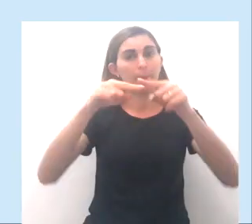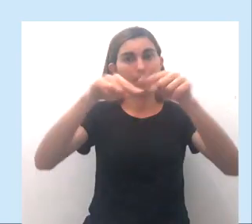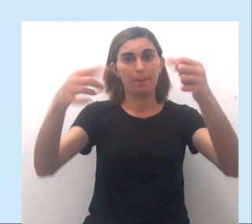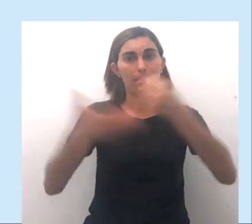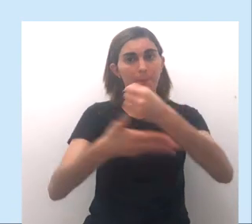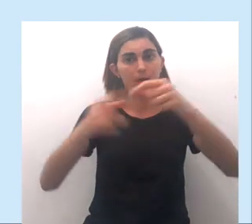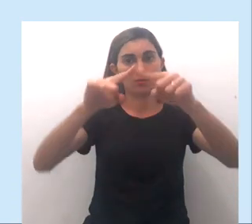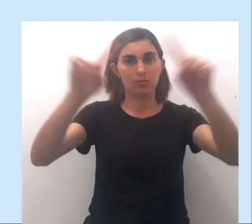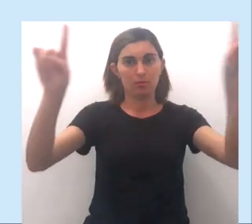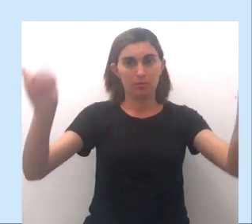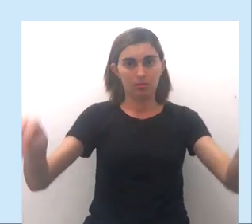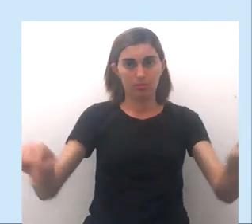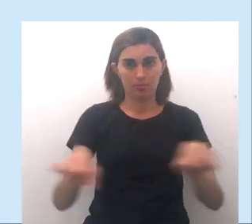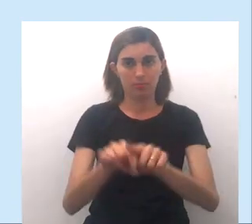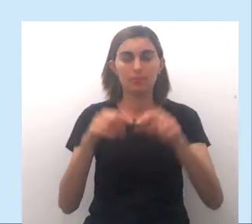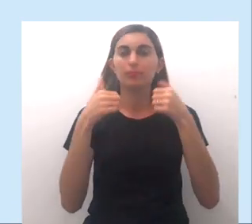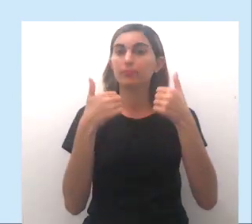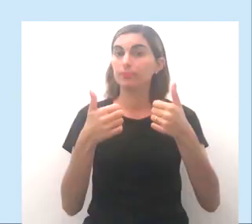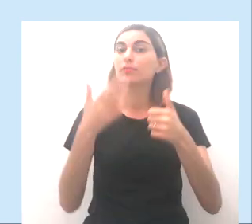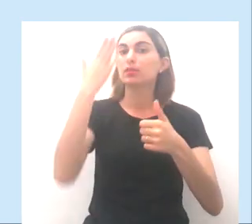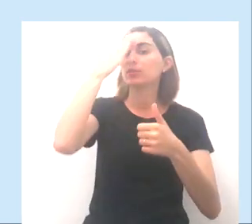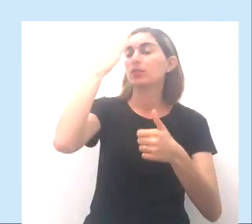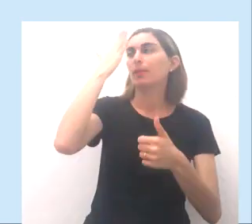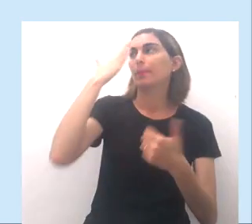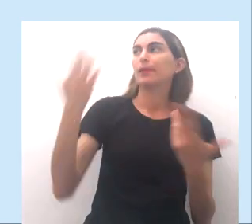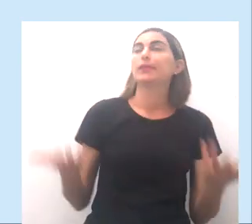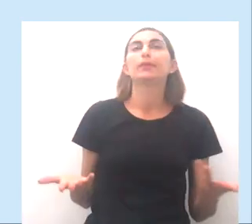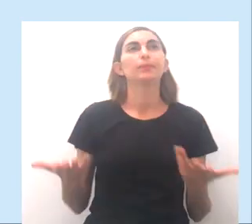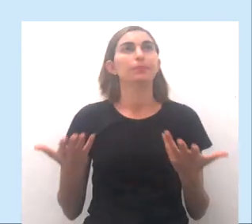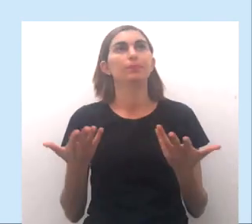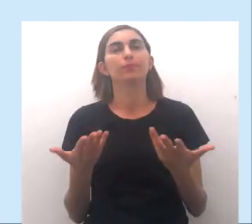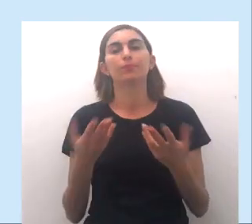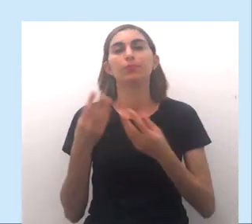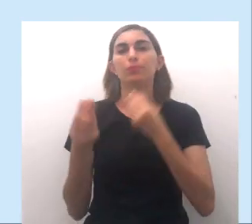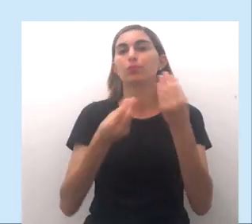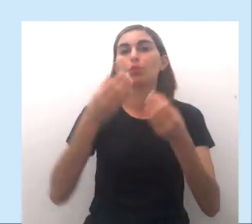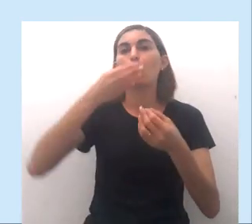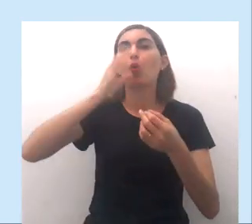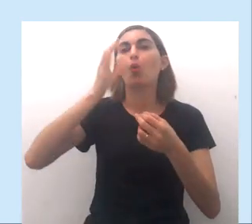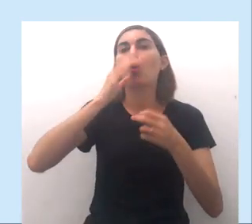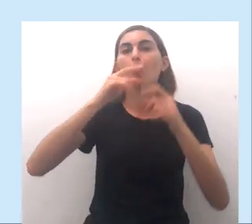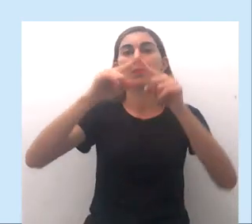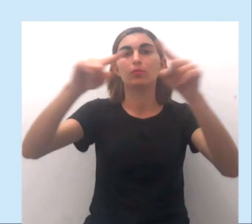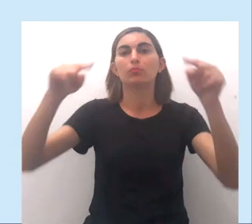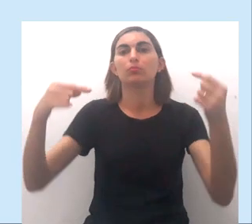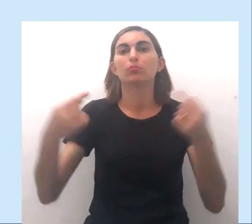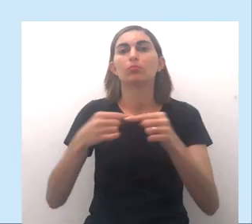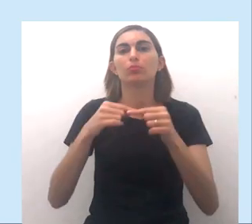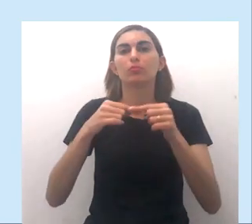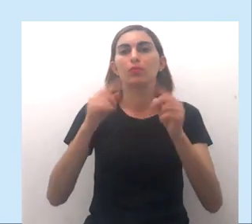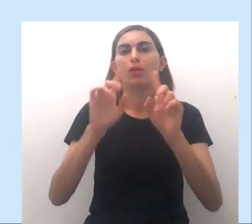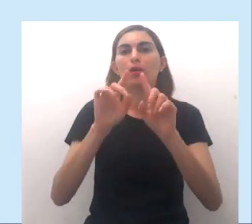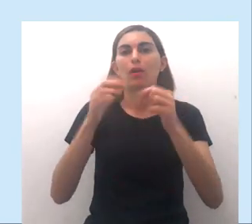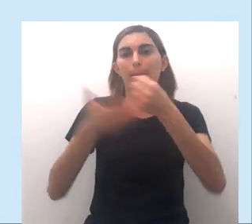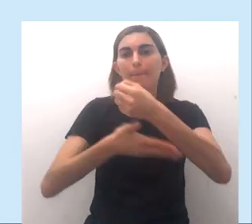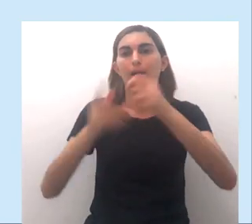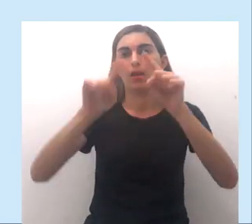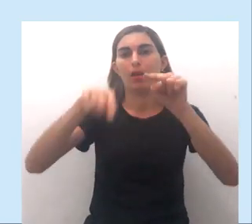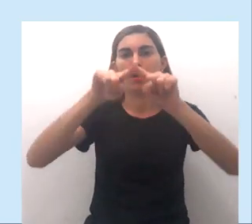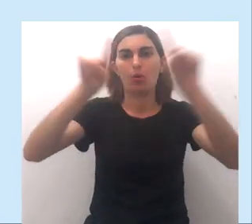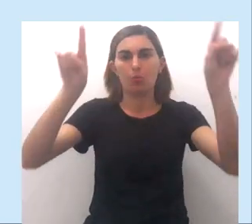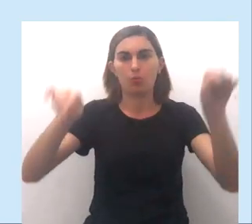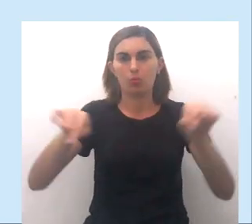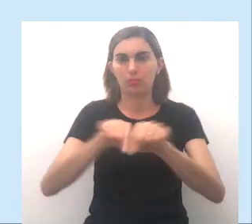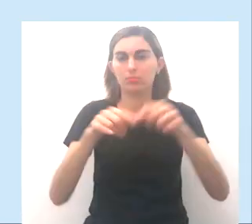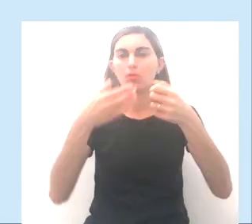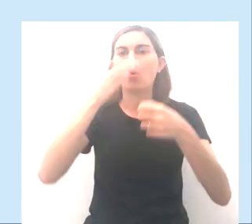retângulo. Beleza? Você quer saber de um copo no formato onde a base é um quadrado?